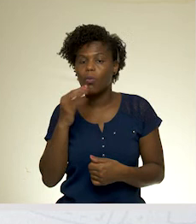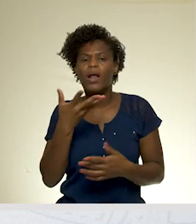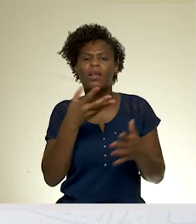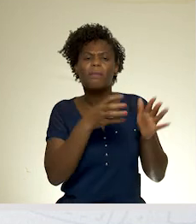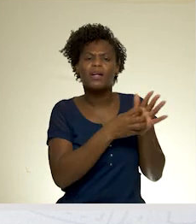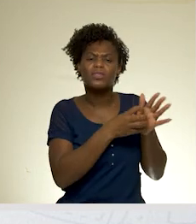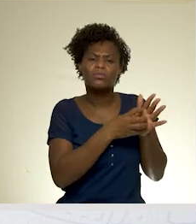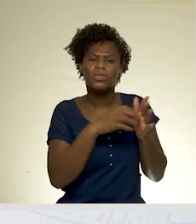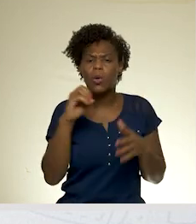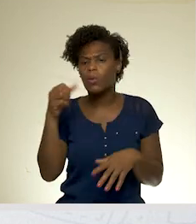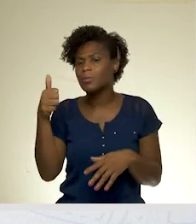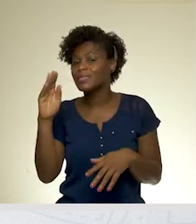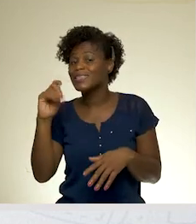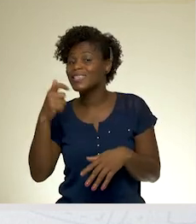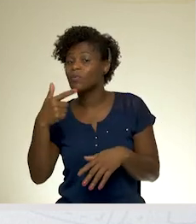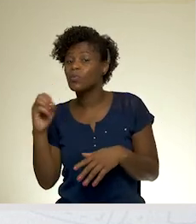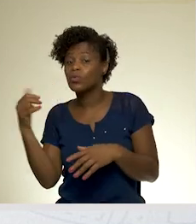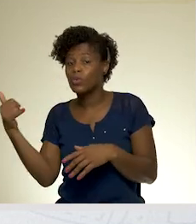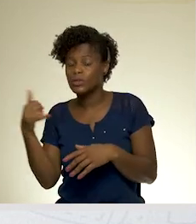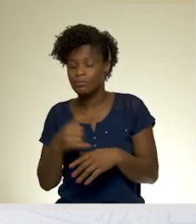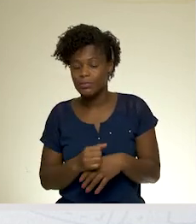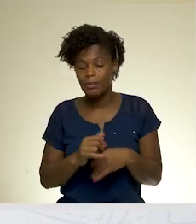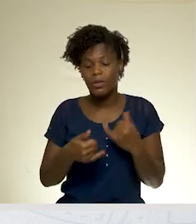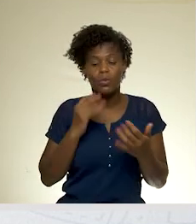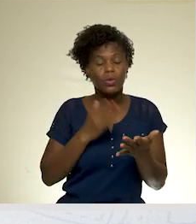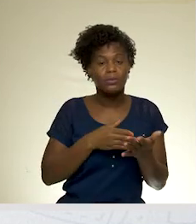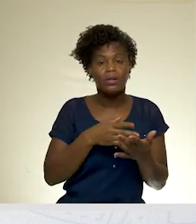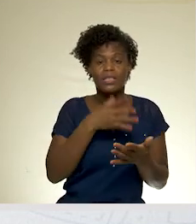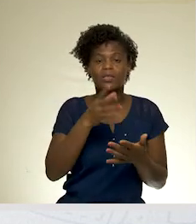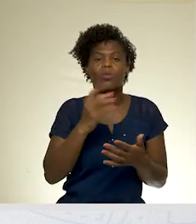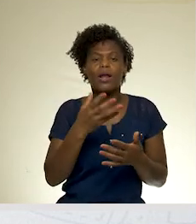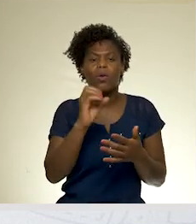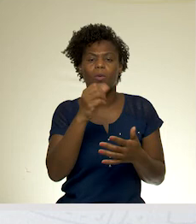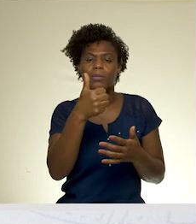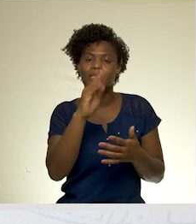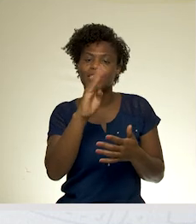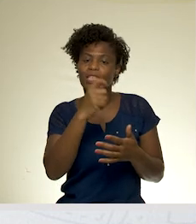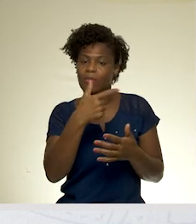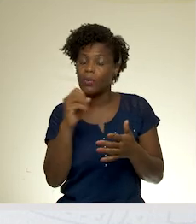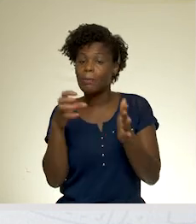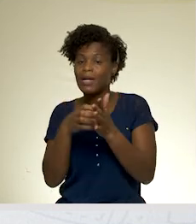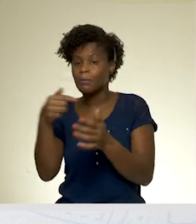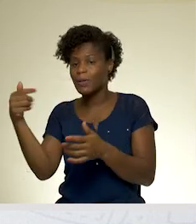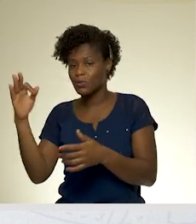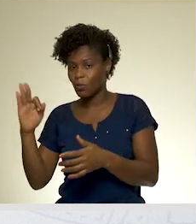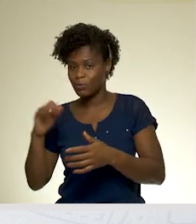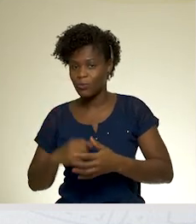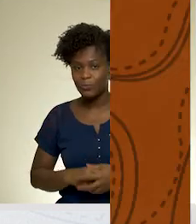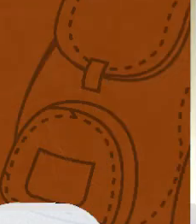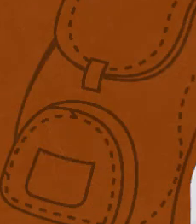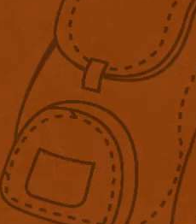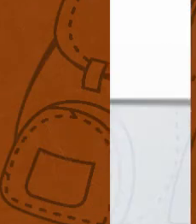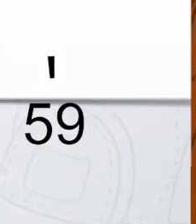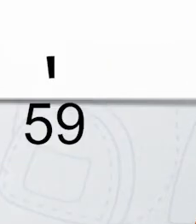imagem do objeto 2. Por último, determina o objeto cuja imagem é menos 4.